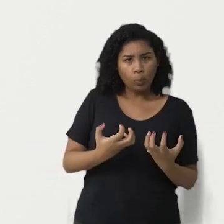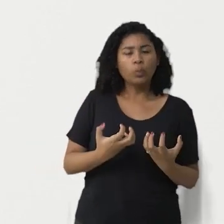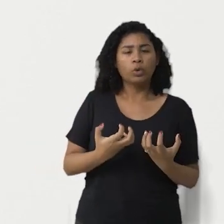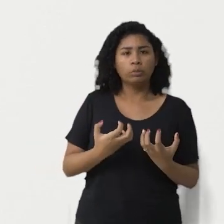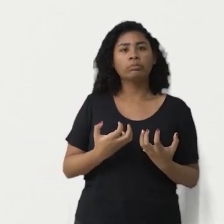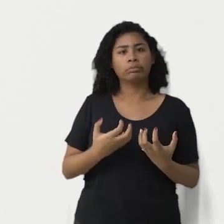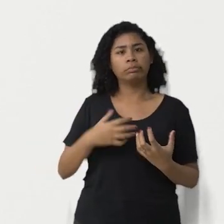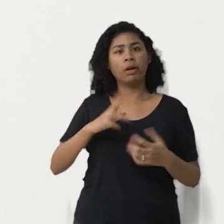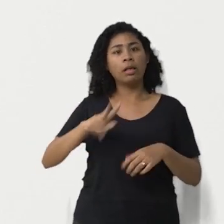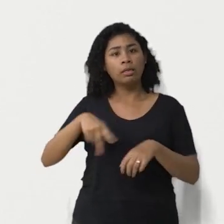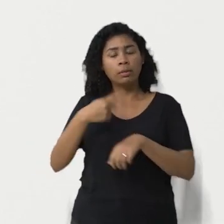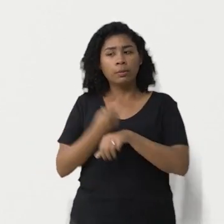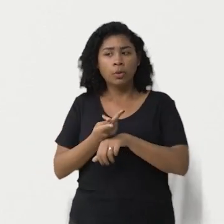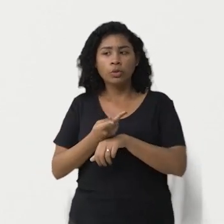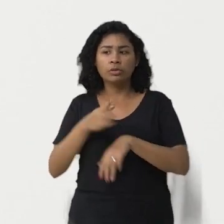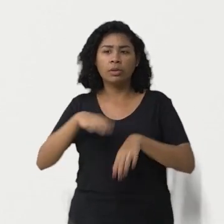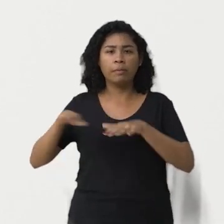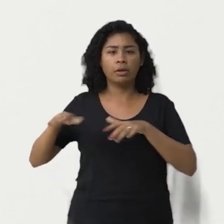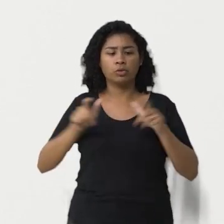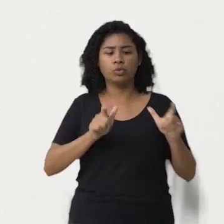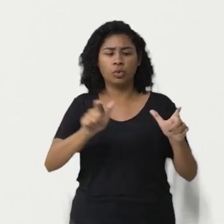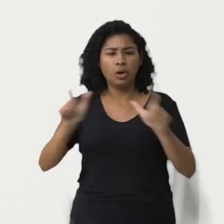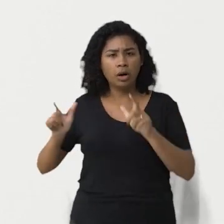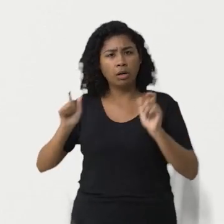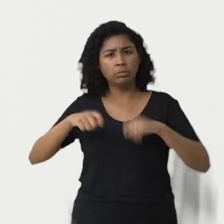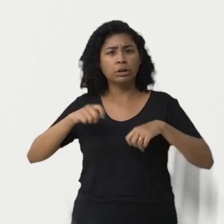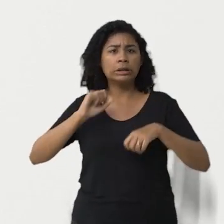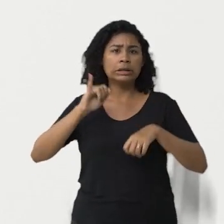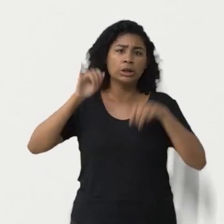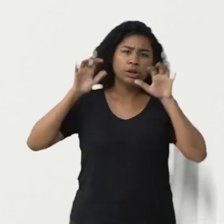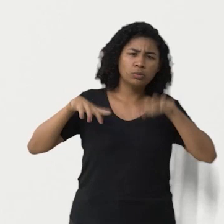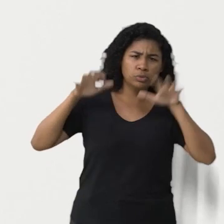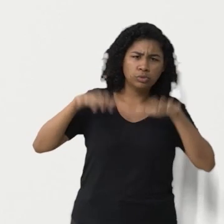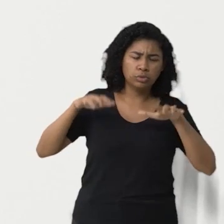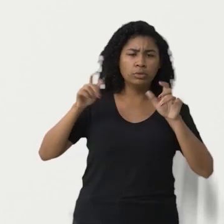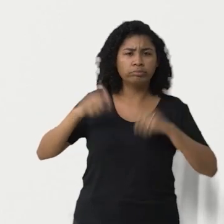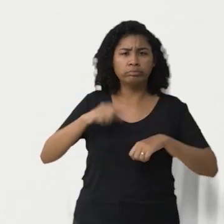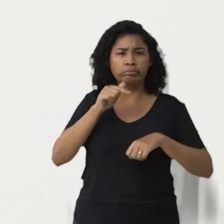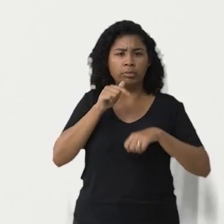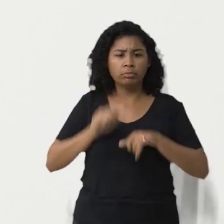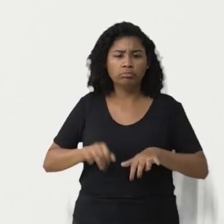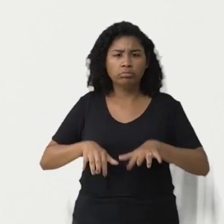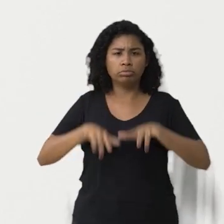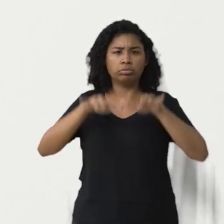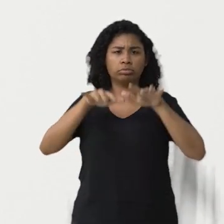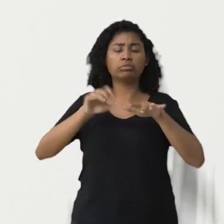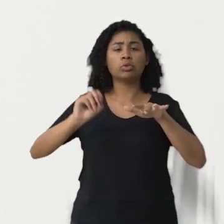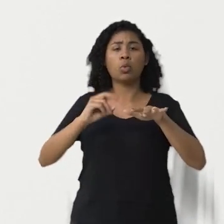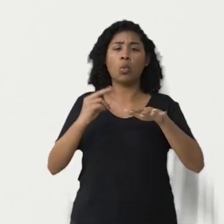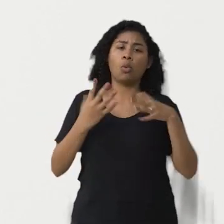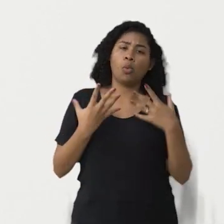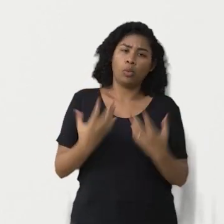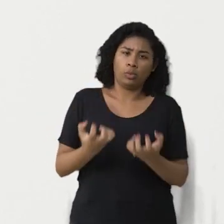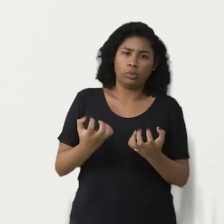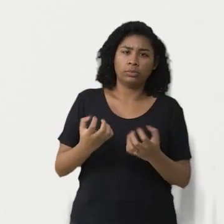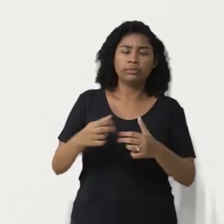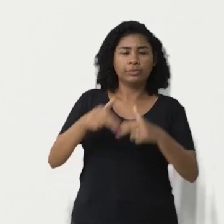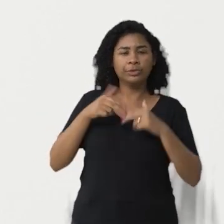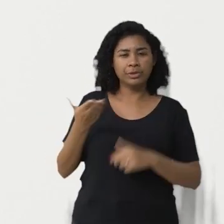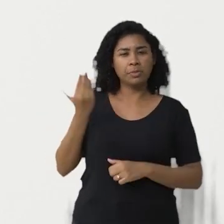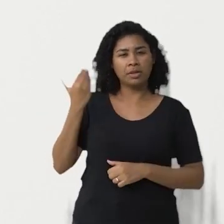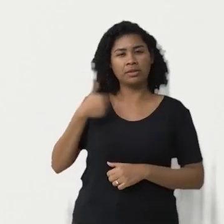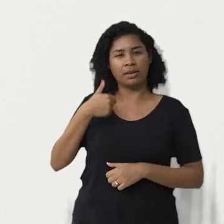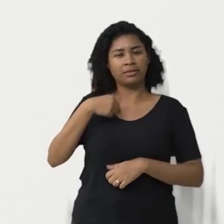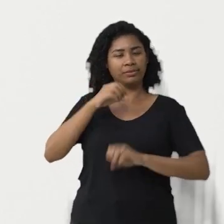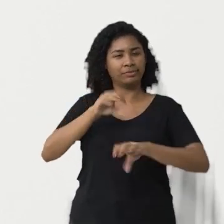tipo de área que está, se chove muito ou não. Então, a do São Francisco também a gente estudou e verificou.